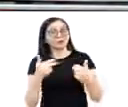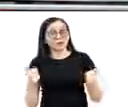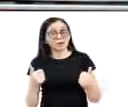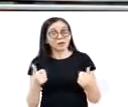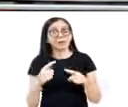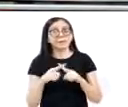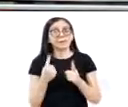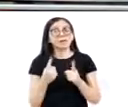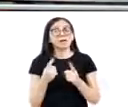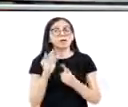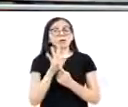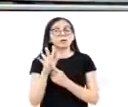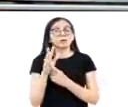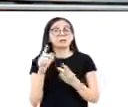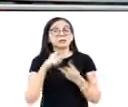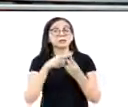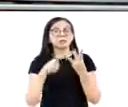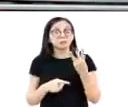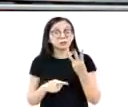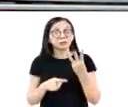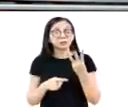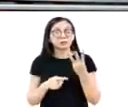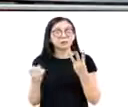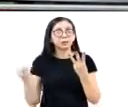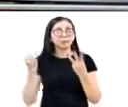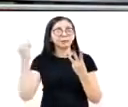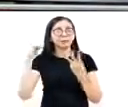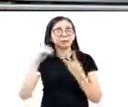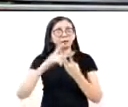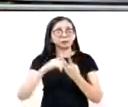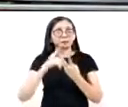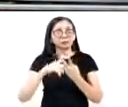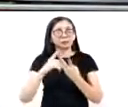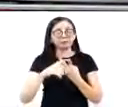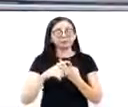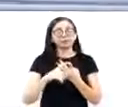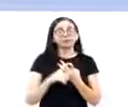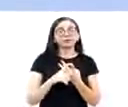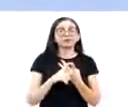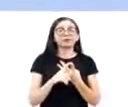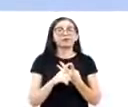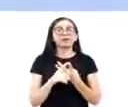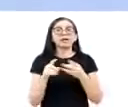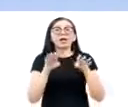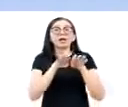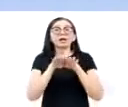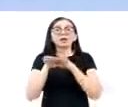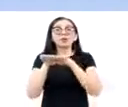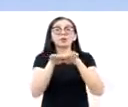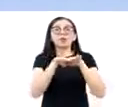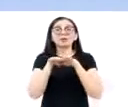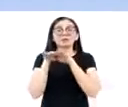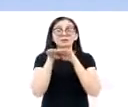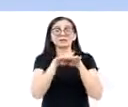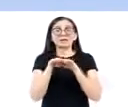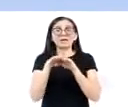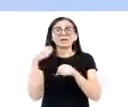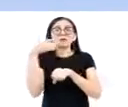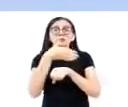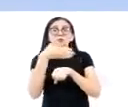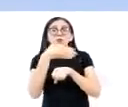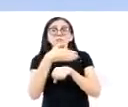nossa Constituição Federal, mas eu apresento três deles aqui que para mim são cruciais. O inciso 1, que é a igualdade